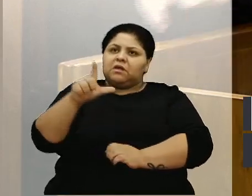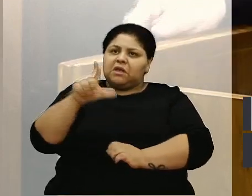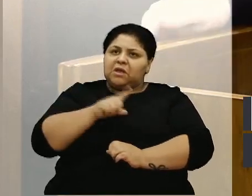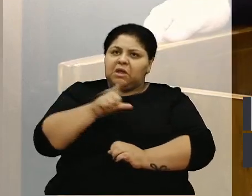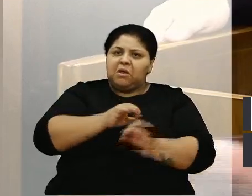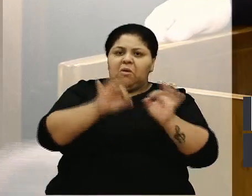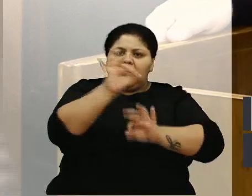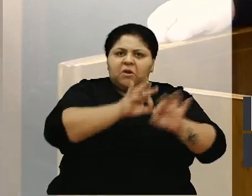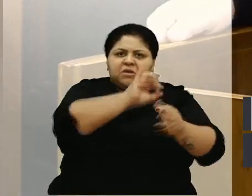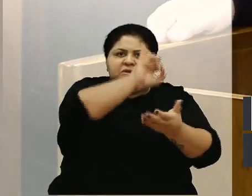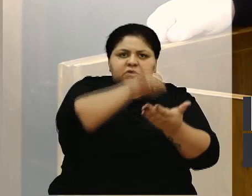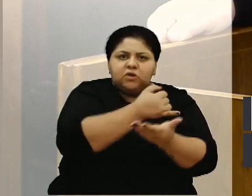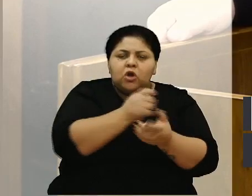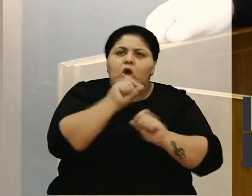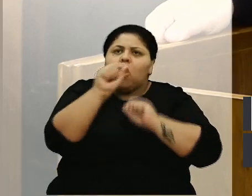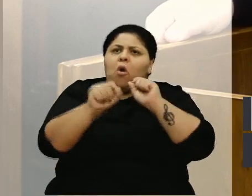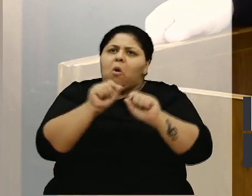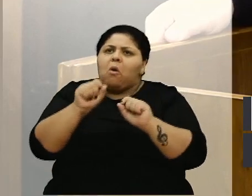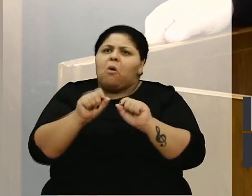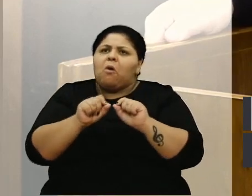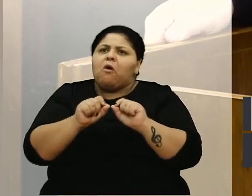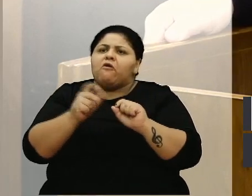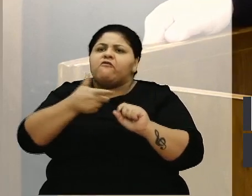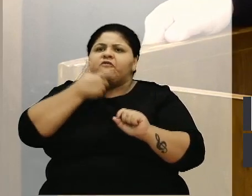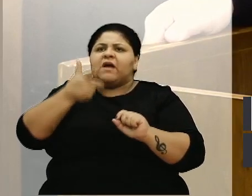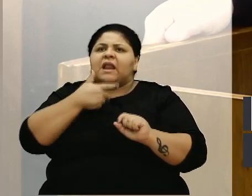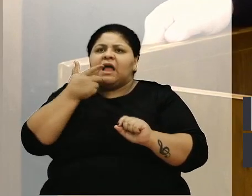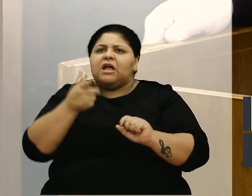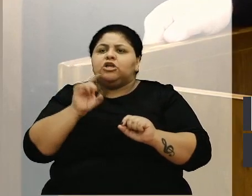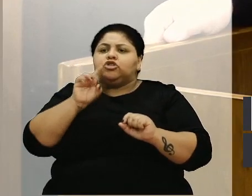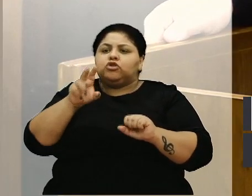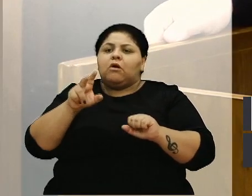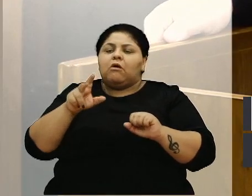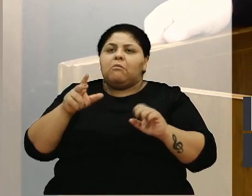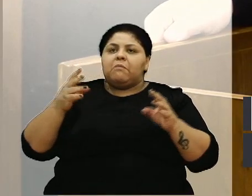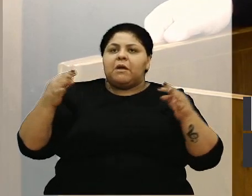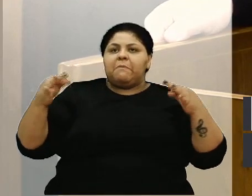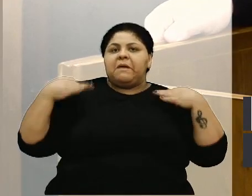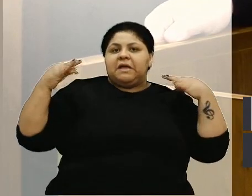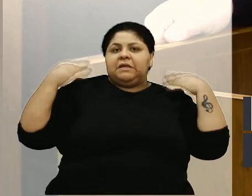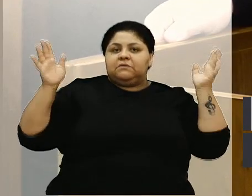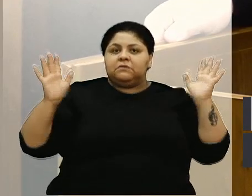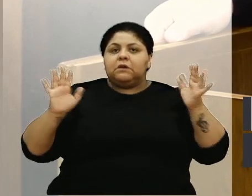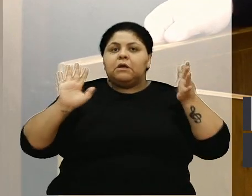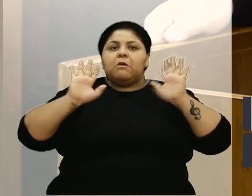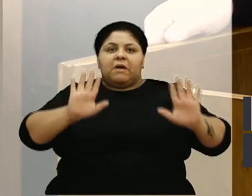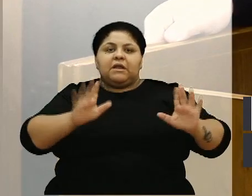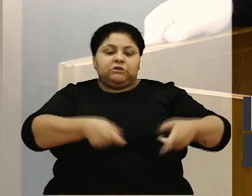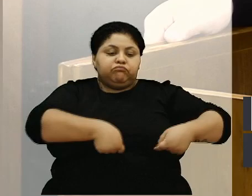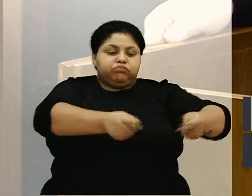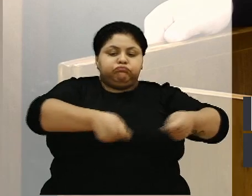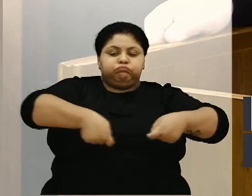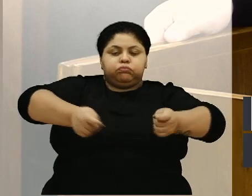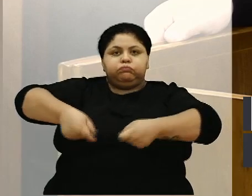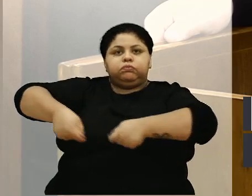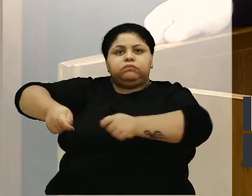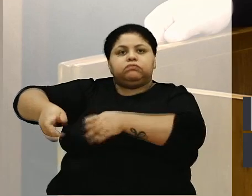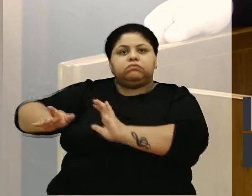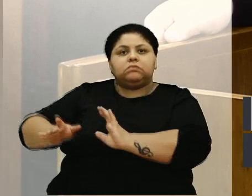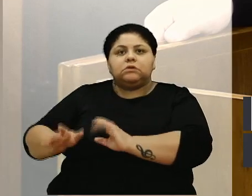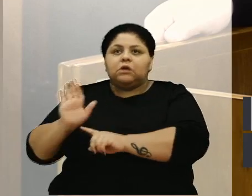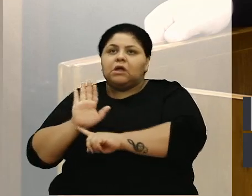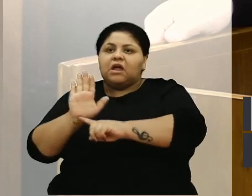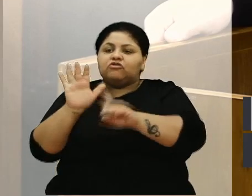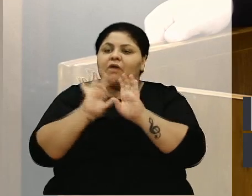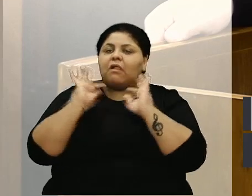correções. Então que o Deus condenado que vem aqui só para passear, que parasse de torrar dinheiro e ajudasse